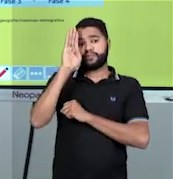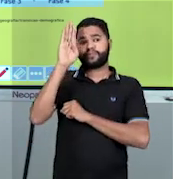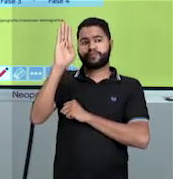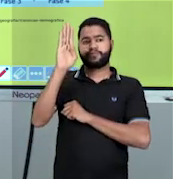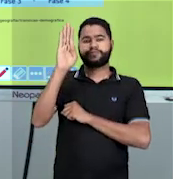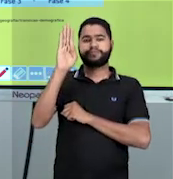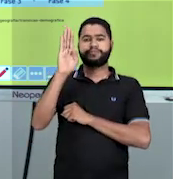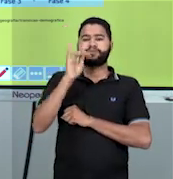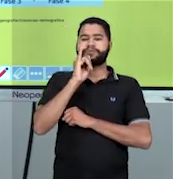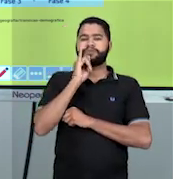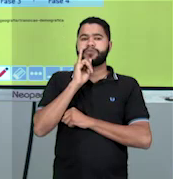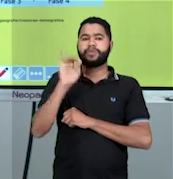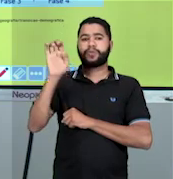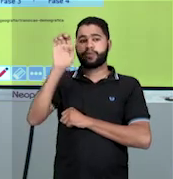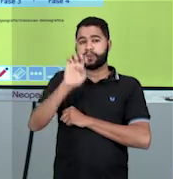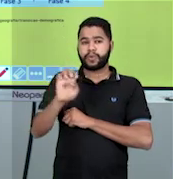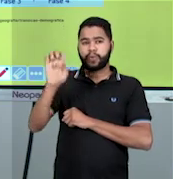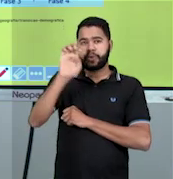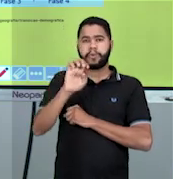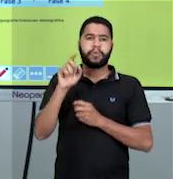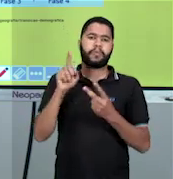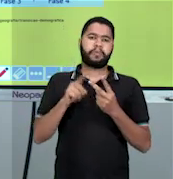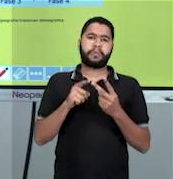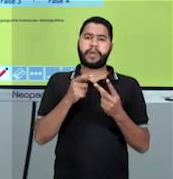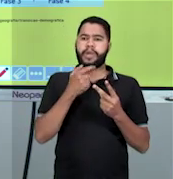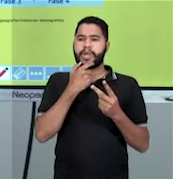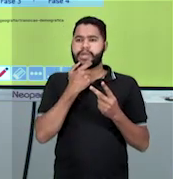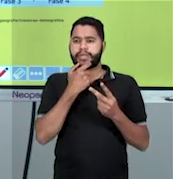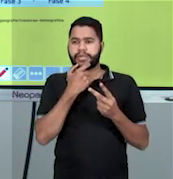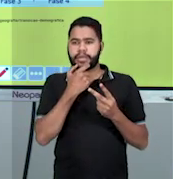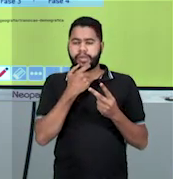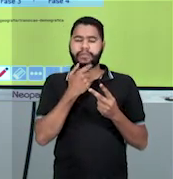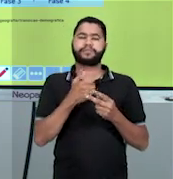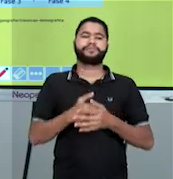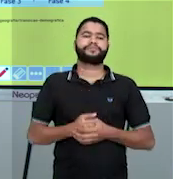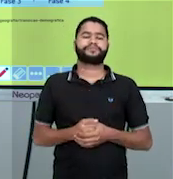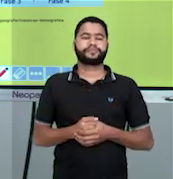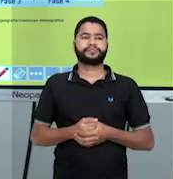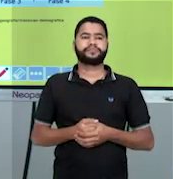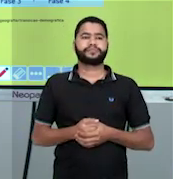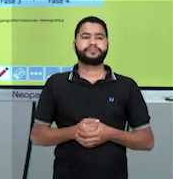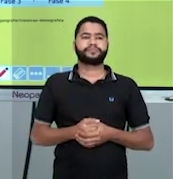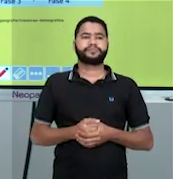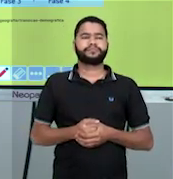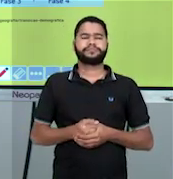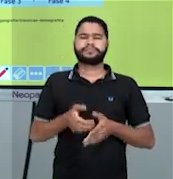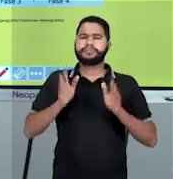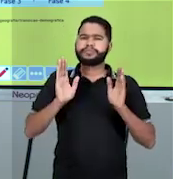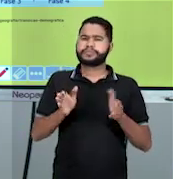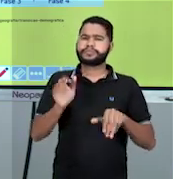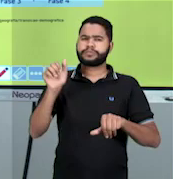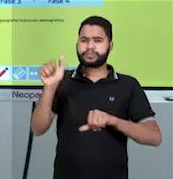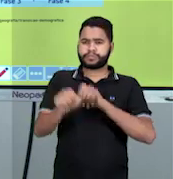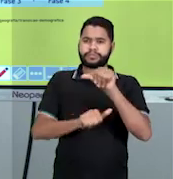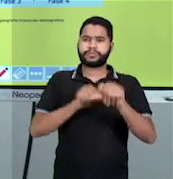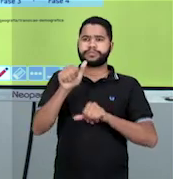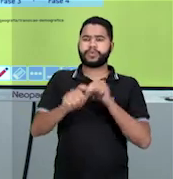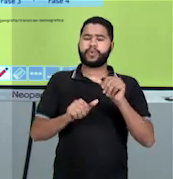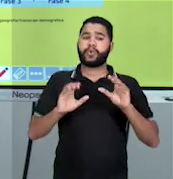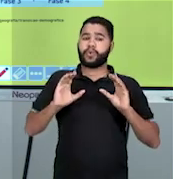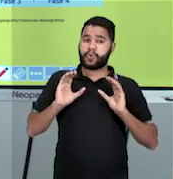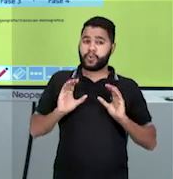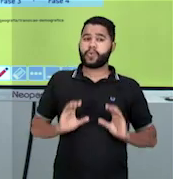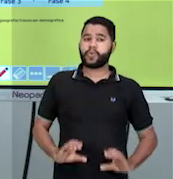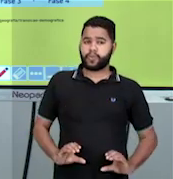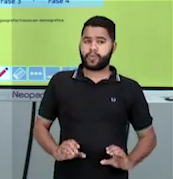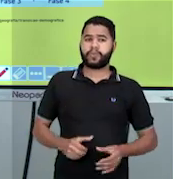quando a gente pega a Europa, né, a Inglaterra como pioneiro desse processo, tá? Você já vai ter uma mudança de comportamento em